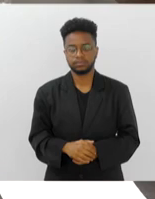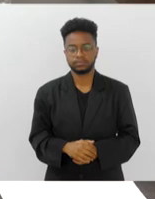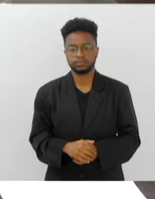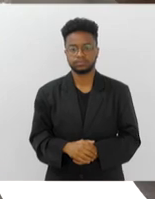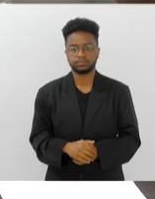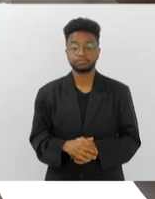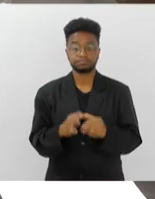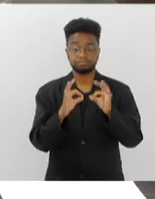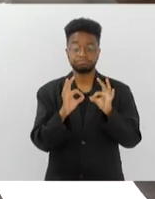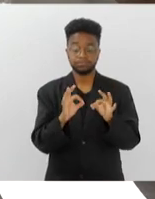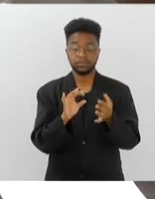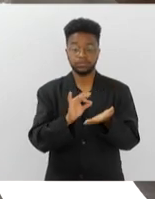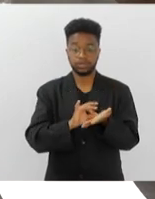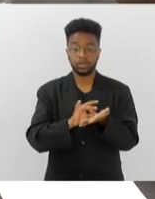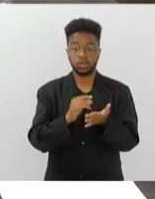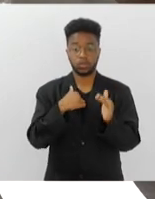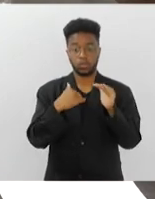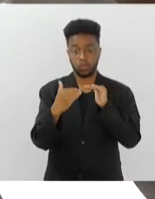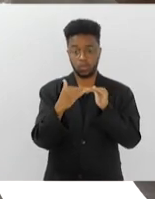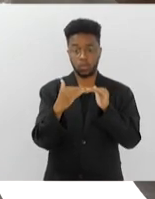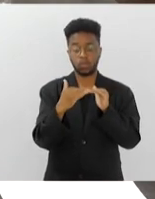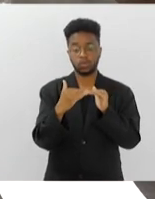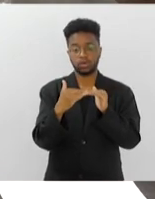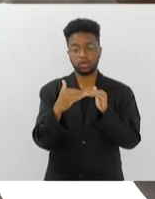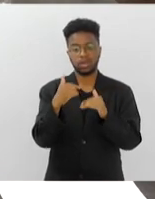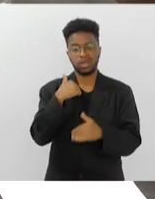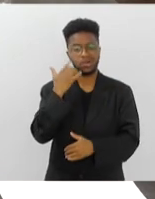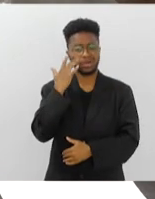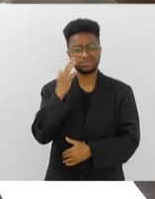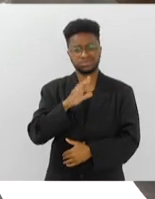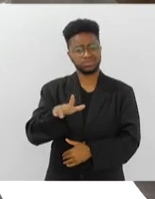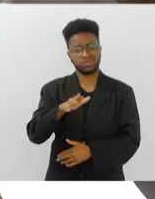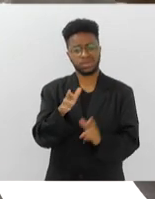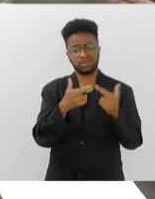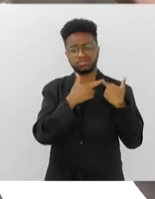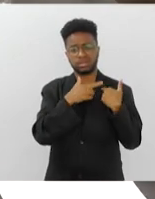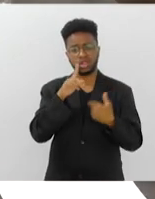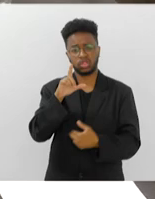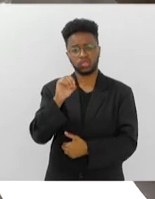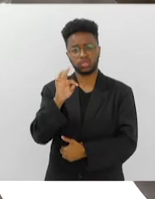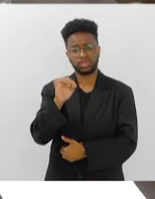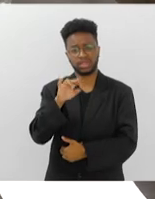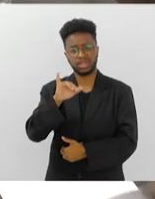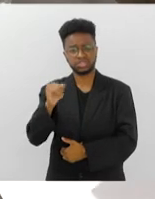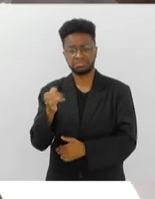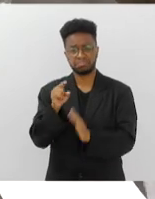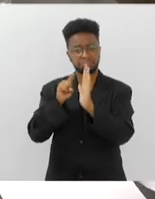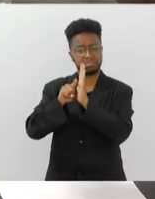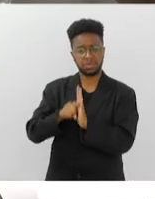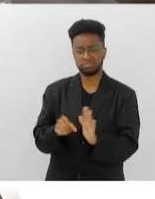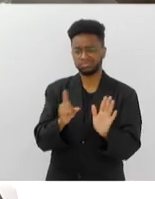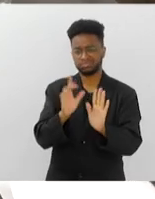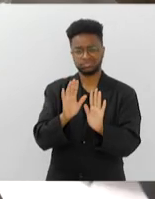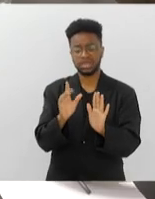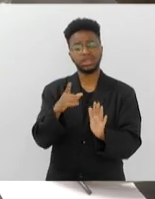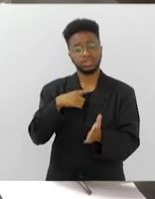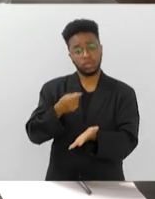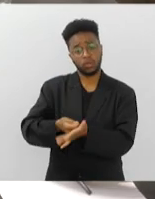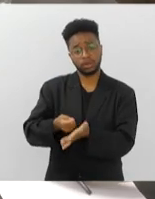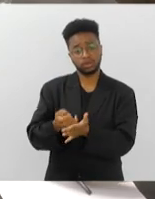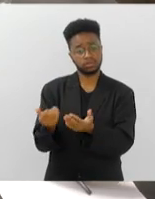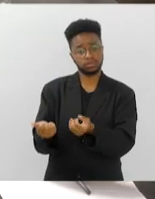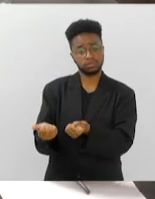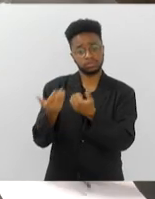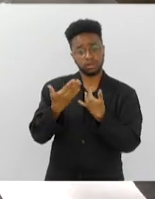E de fato, concordo, acho que nem cabe a Loterge essa posição de ser consultada. Na verdade, ela tem a obrigação de nos